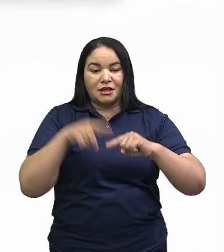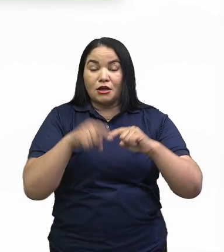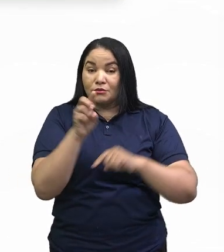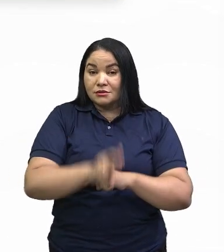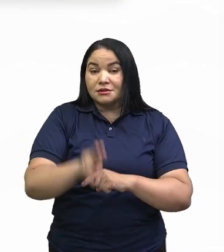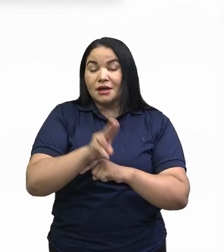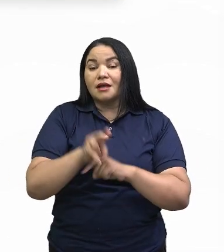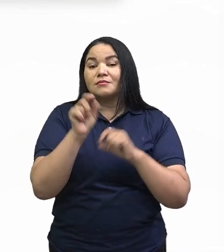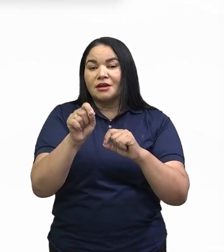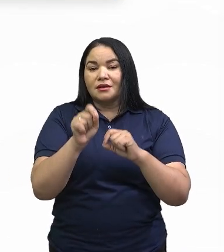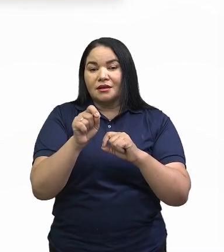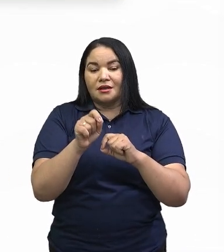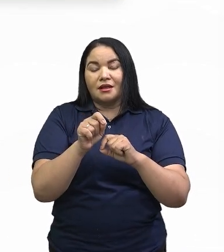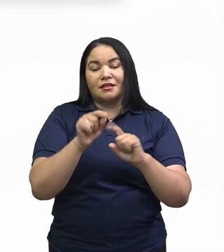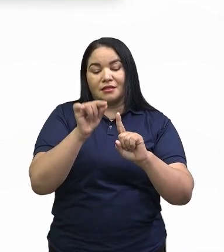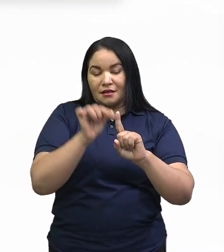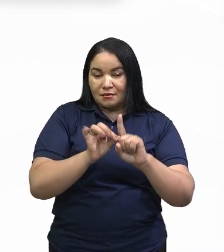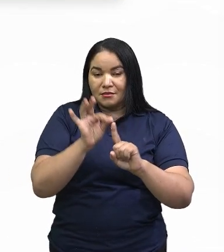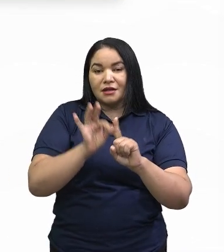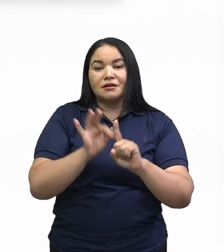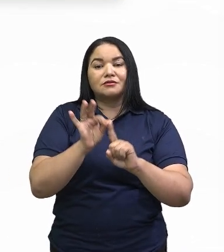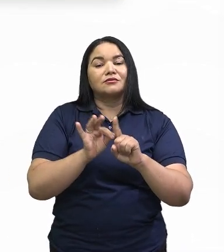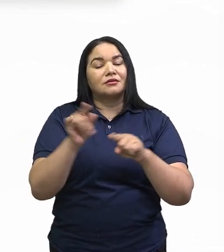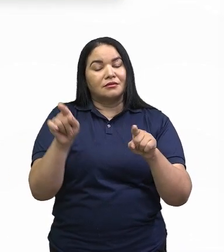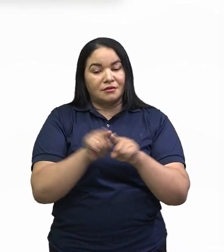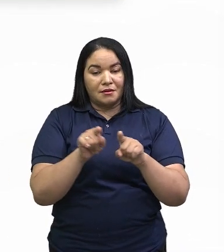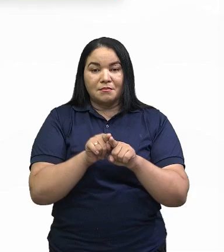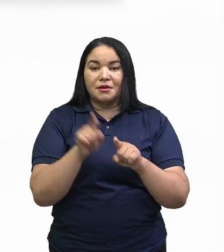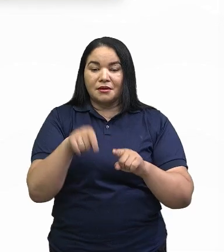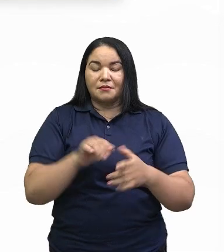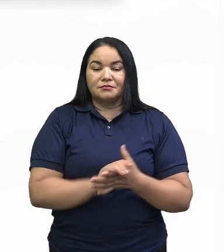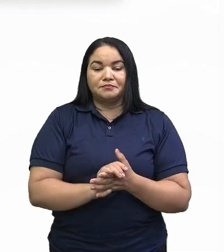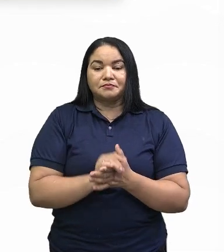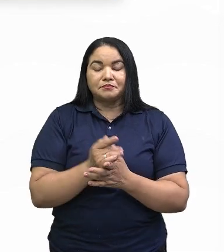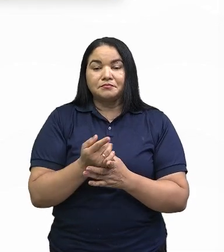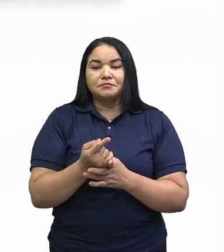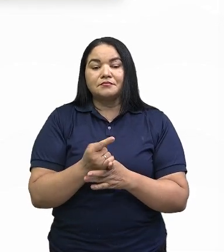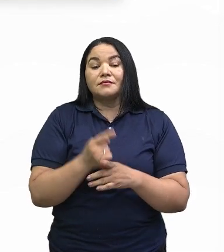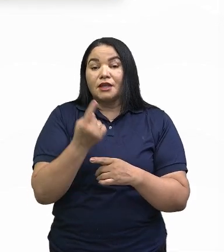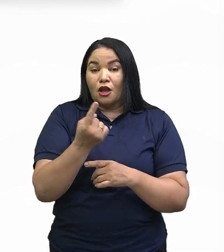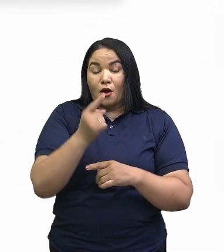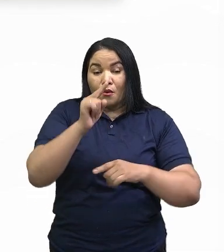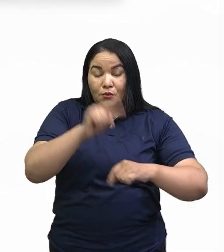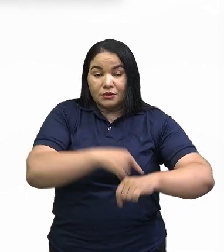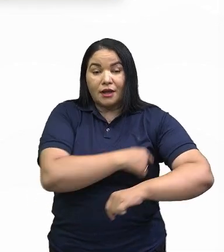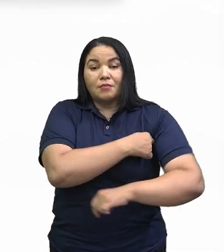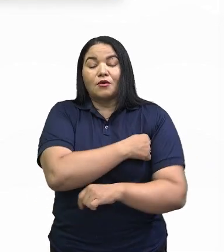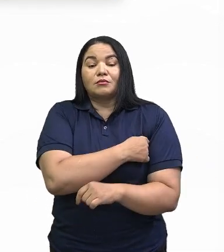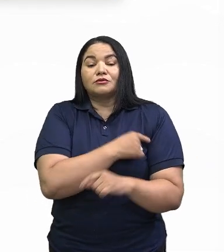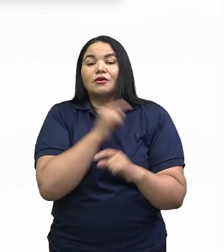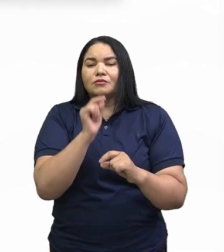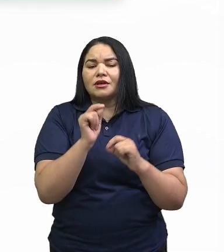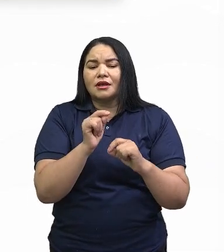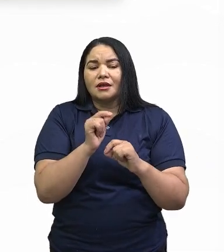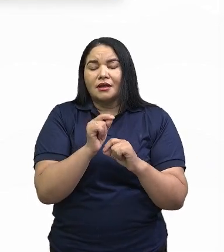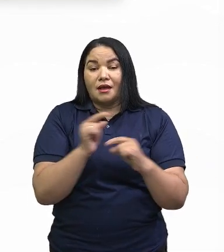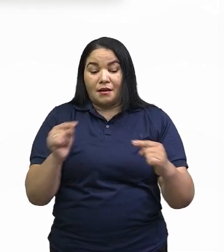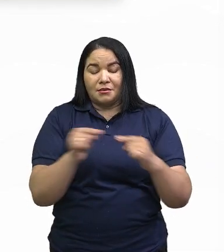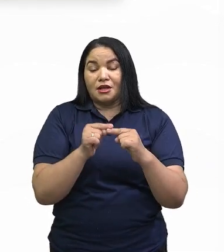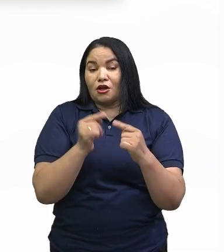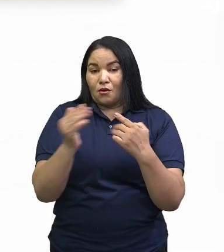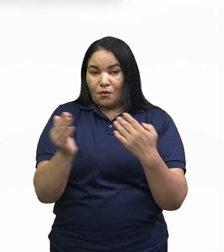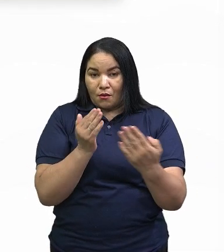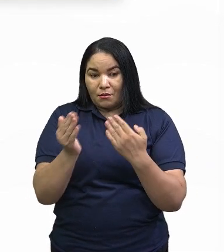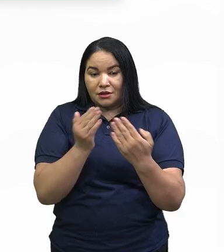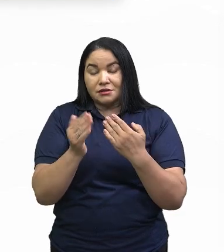para medir a temperatura. Logo, o termômetro ele funciona a partir da